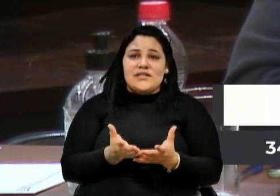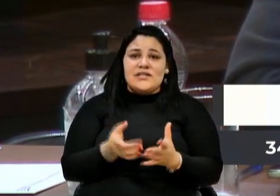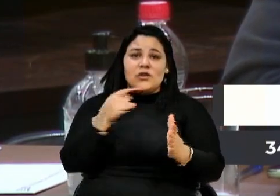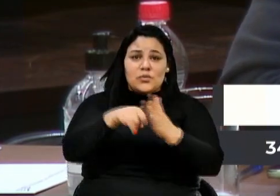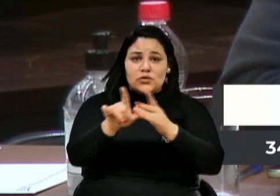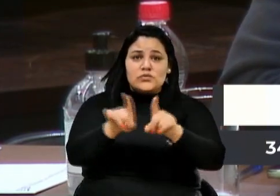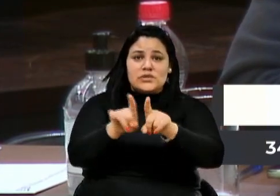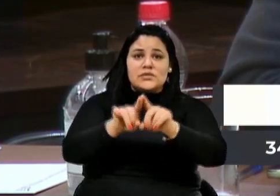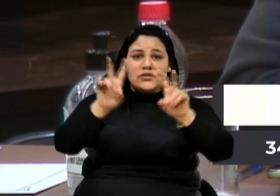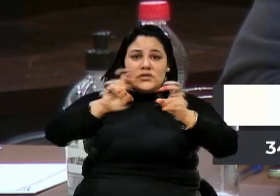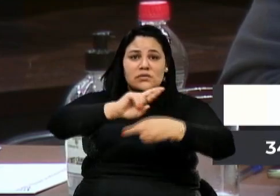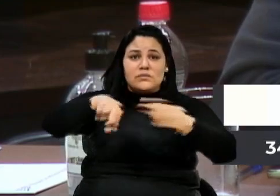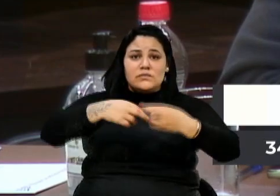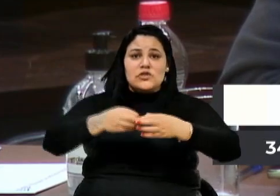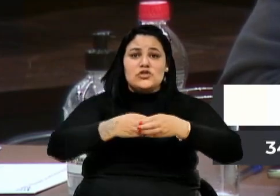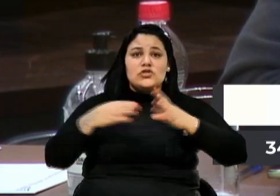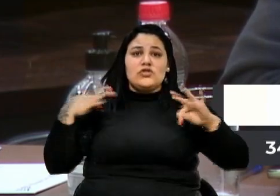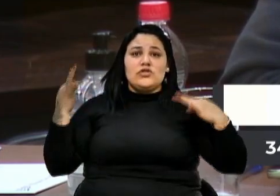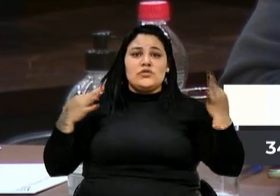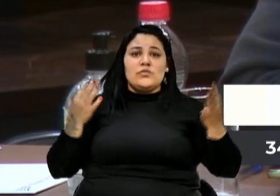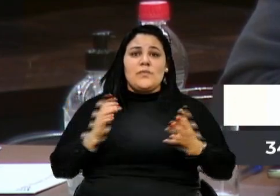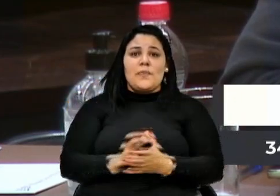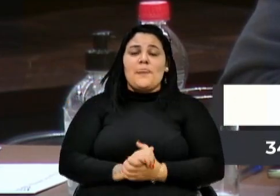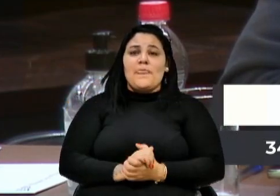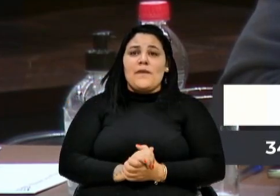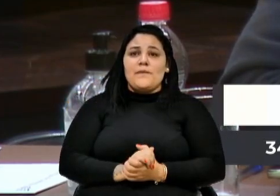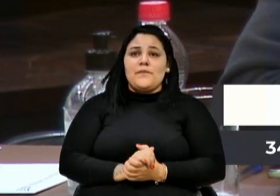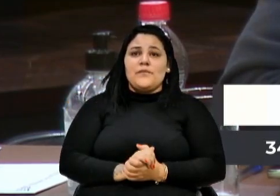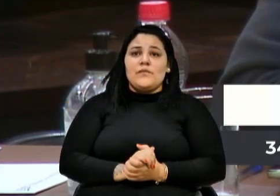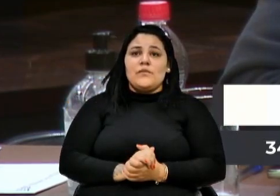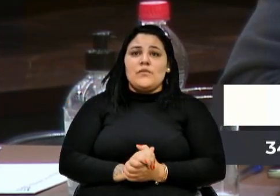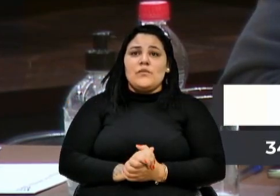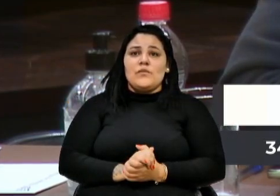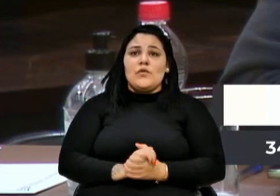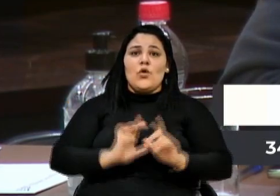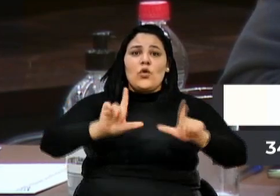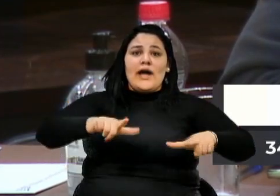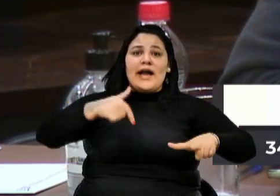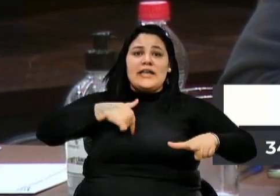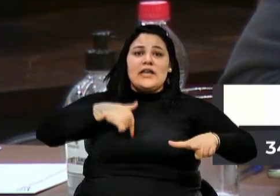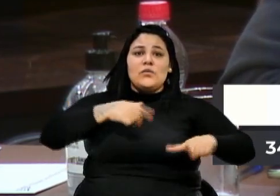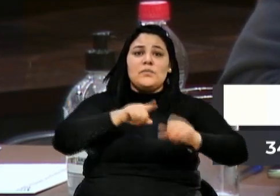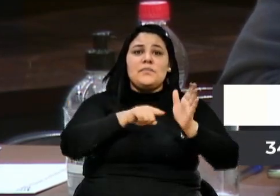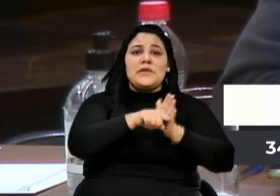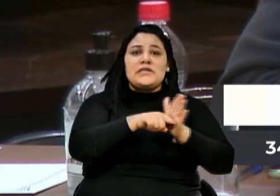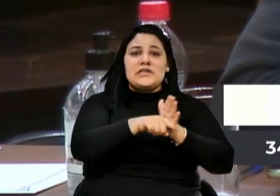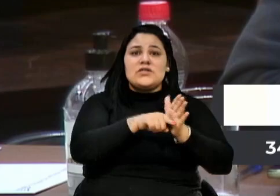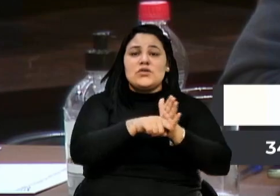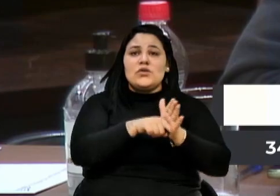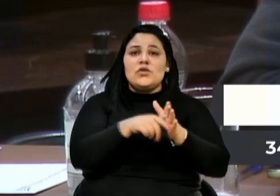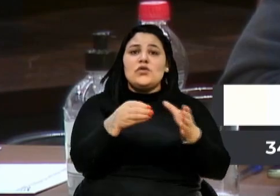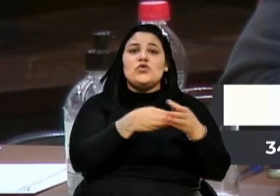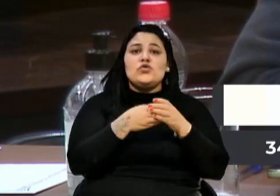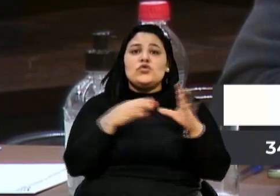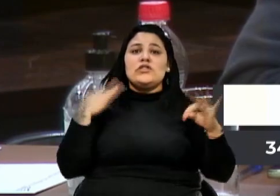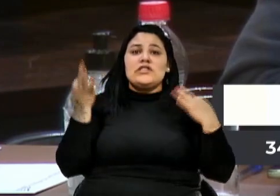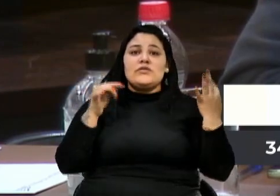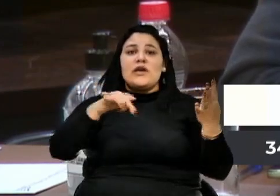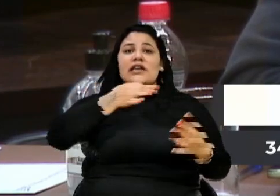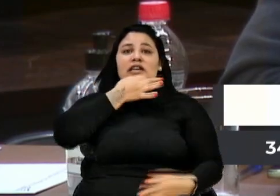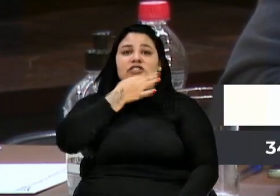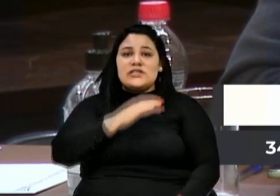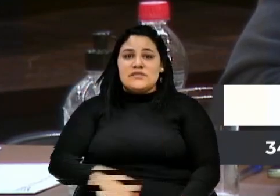né? Aonde nós podemos acessar isso, esses roteiros? O senhor sabe? E se a gente é acessível